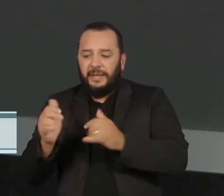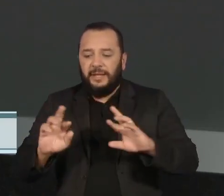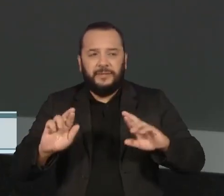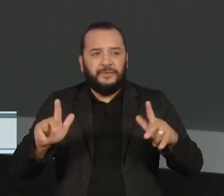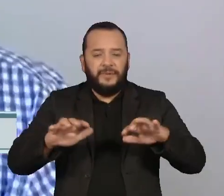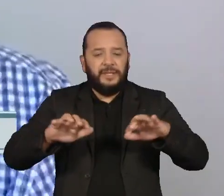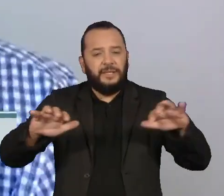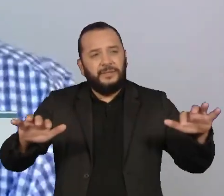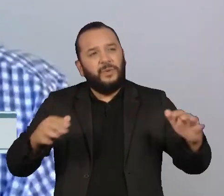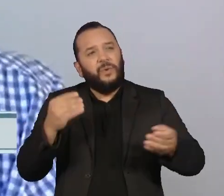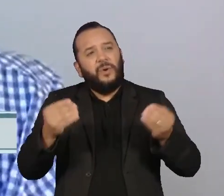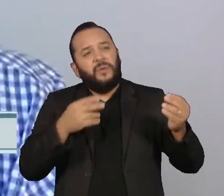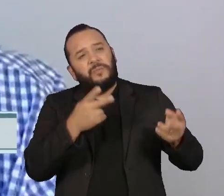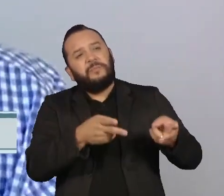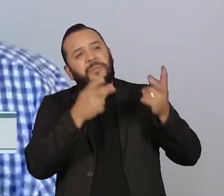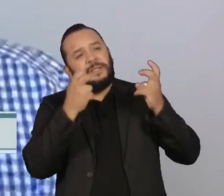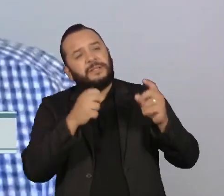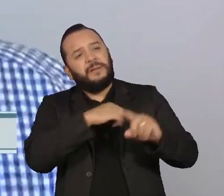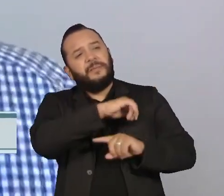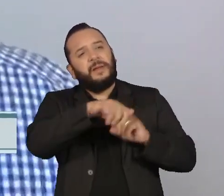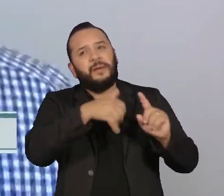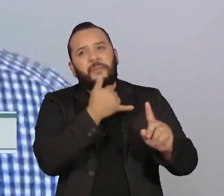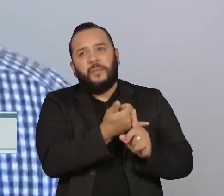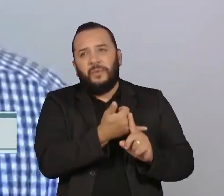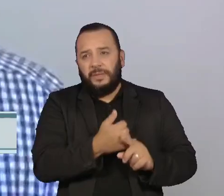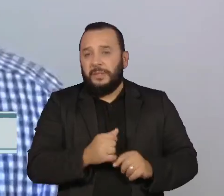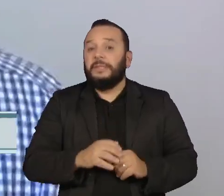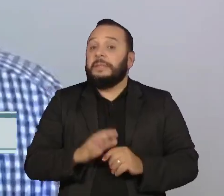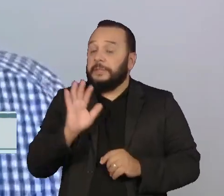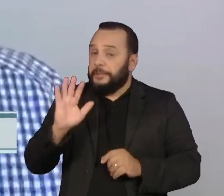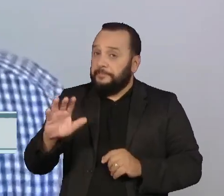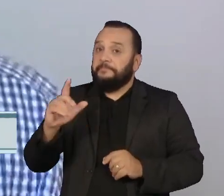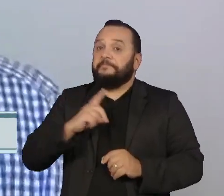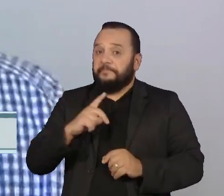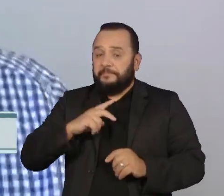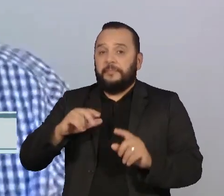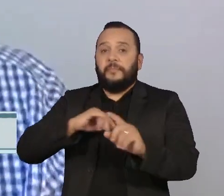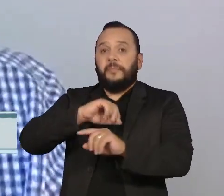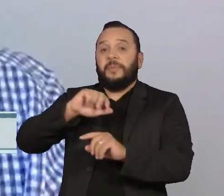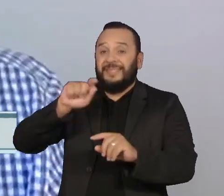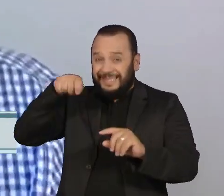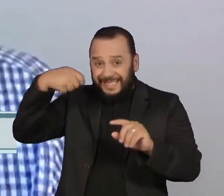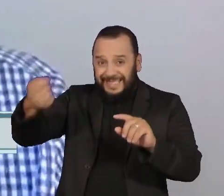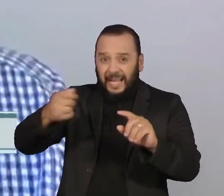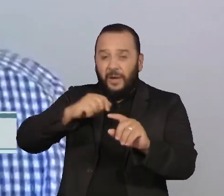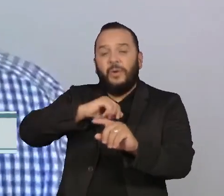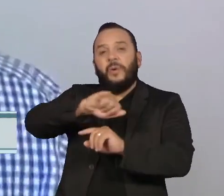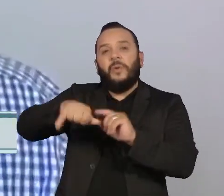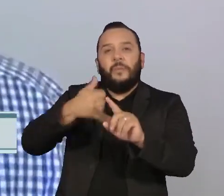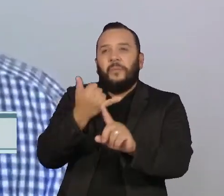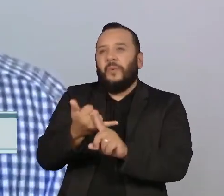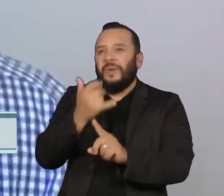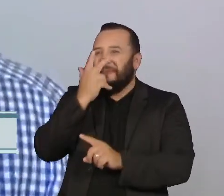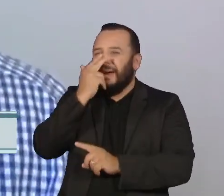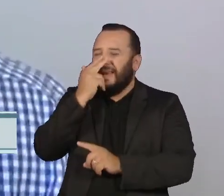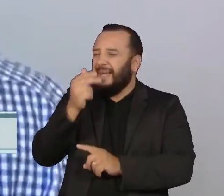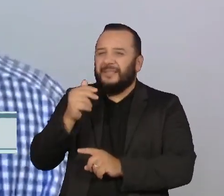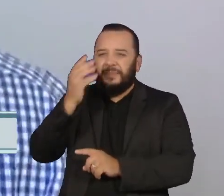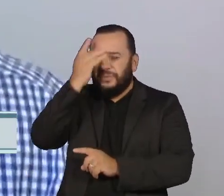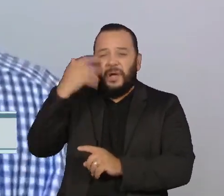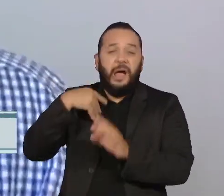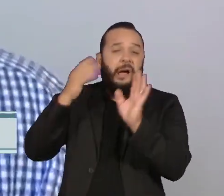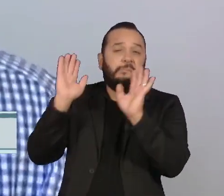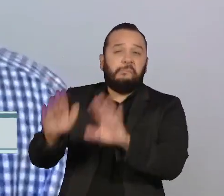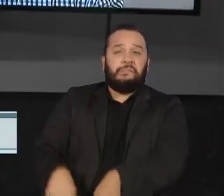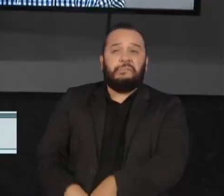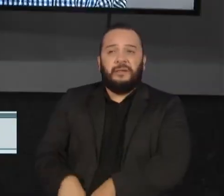quem está no entorno? A gente tem notado que o termo bullying ele ficou um pouco desgastado no Brasil. Ele foi utilizado, né, com tanta